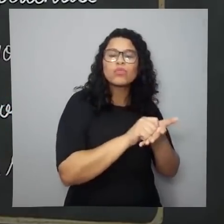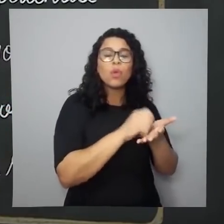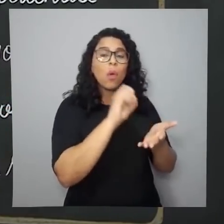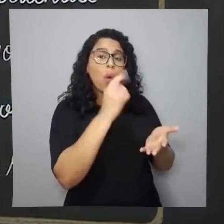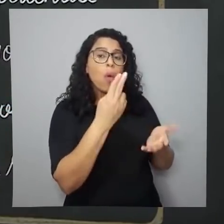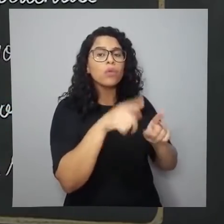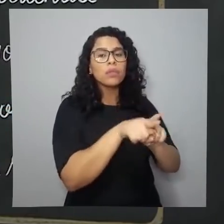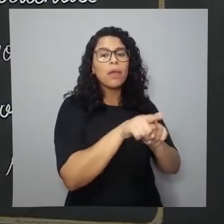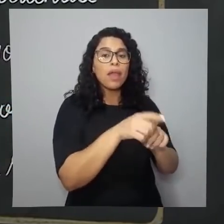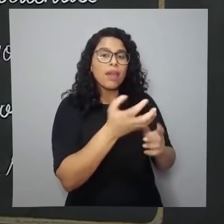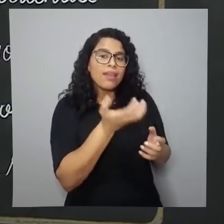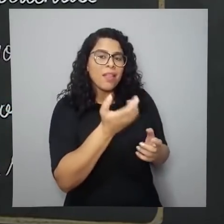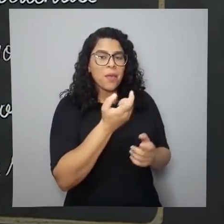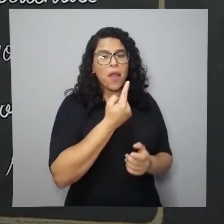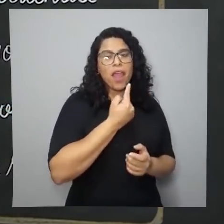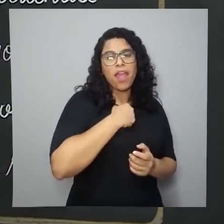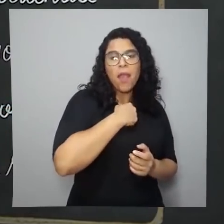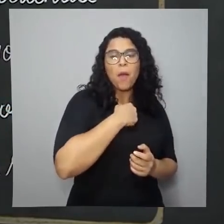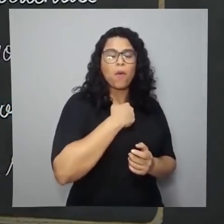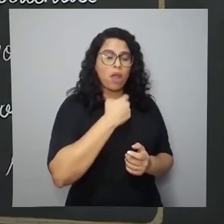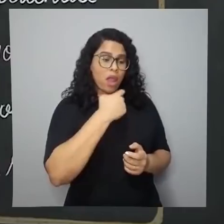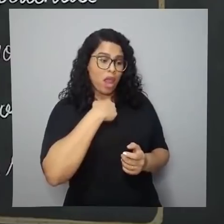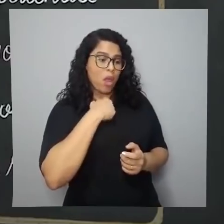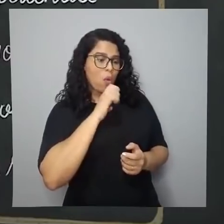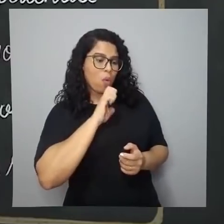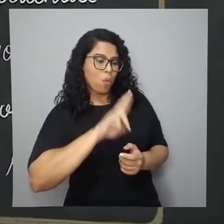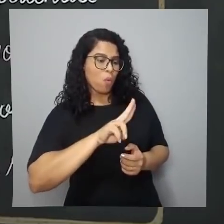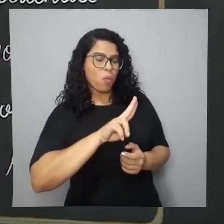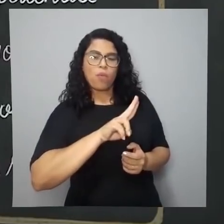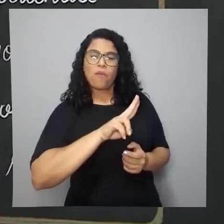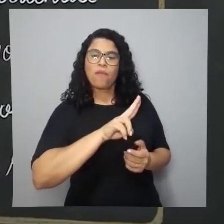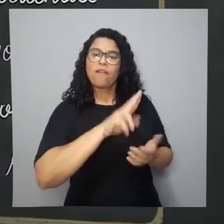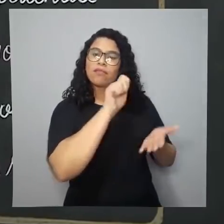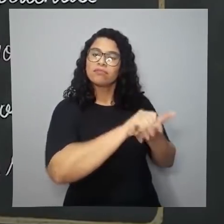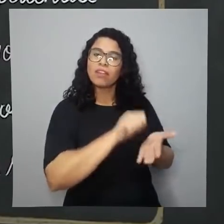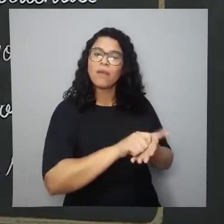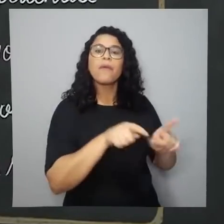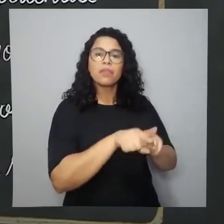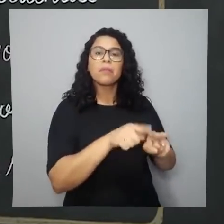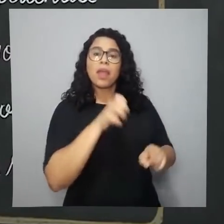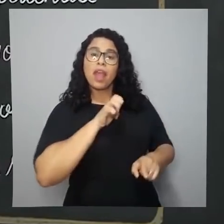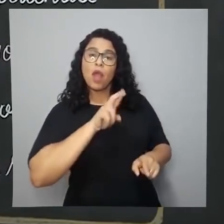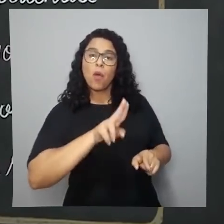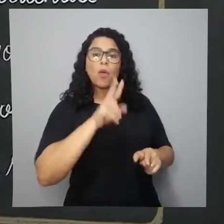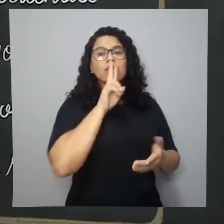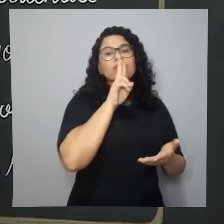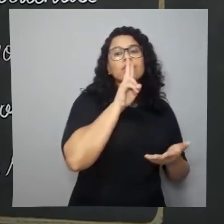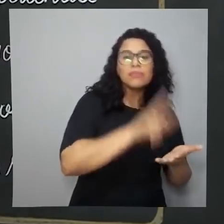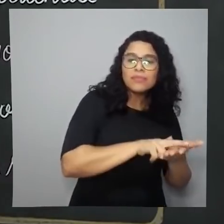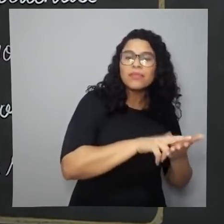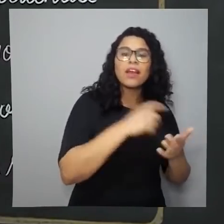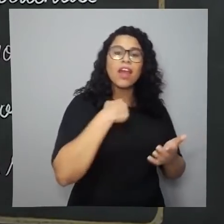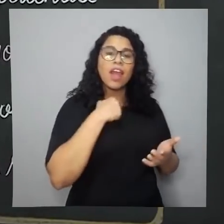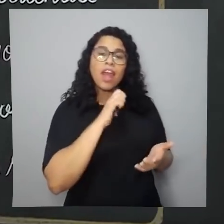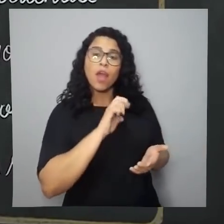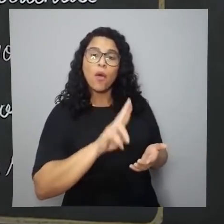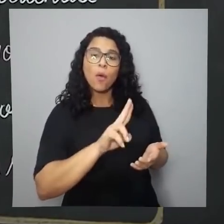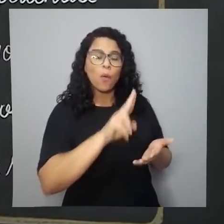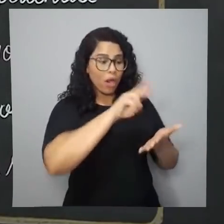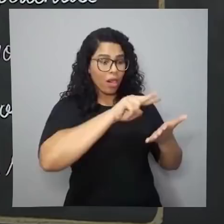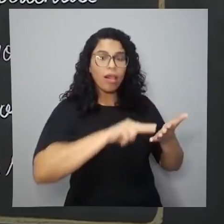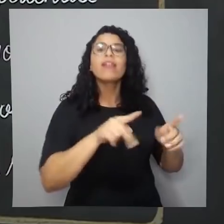esse jogo entre o eu que fala e o eu que responde no diário, o eu que lê? No caso de um relato pessoal, eu parto de um título. Por